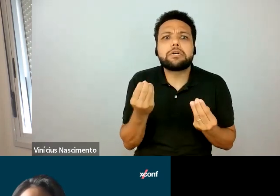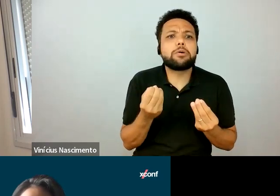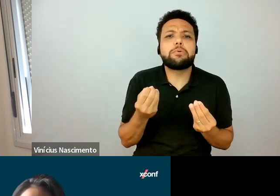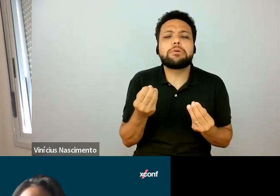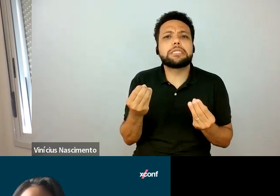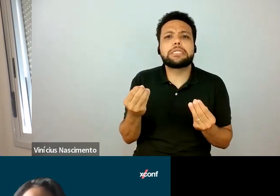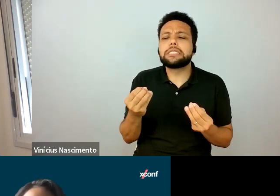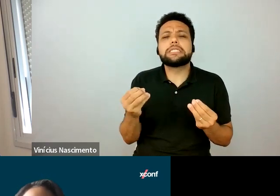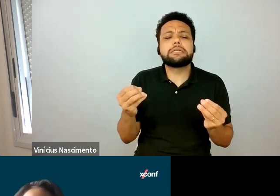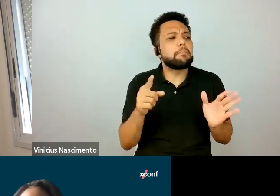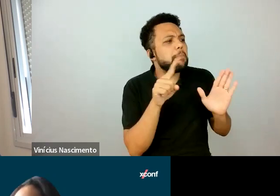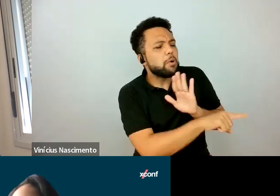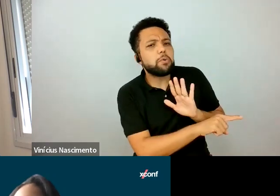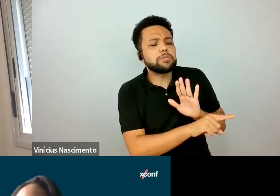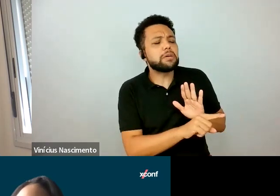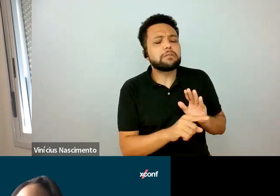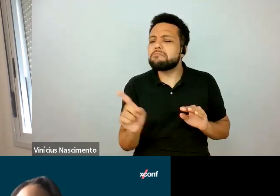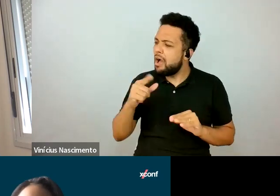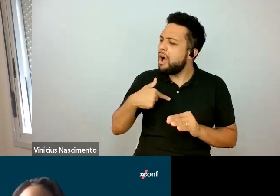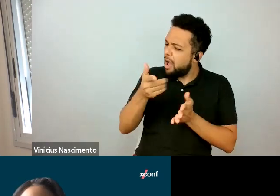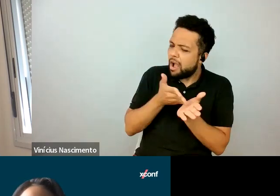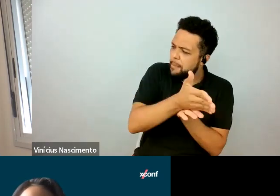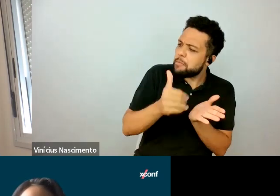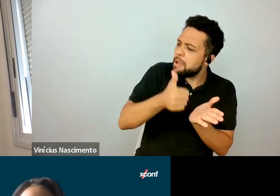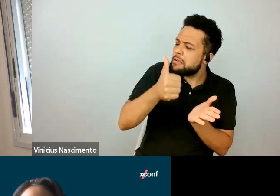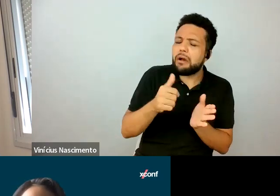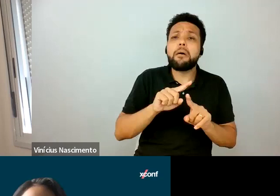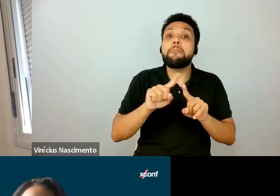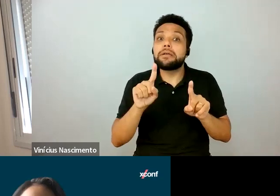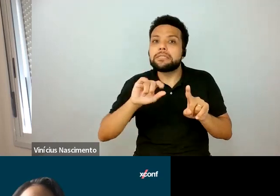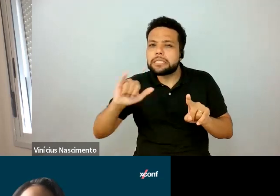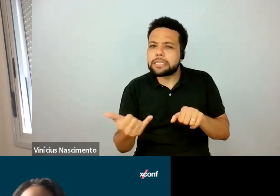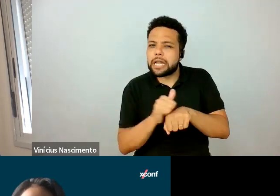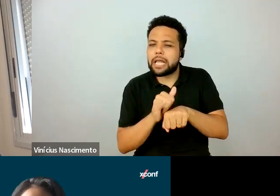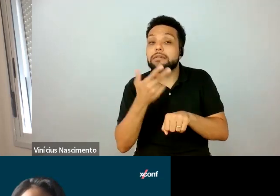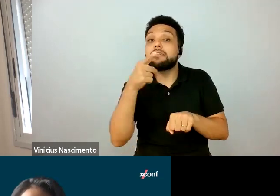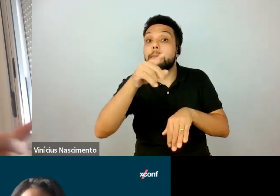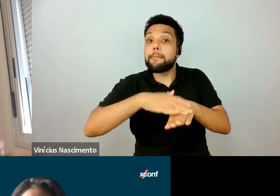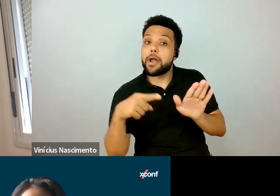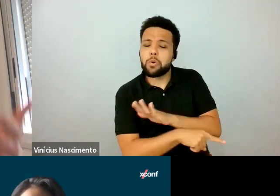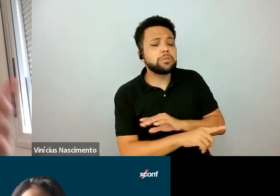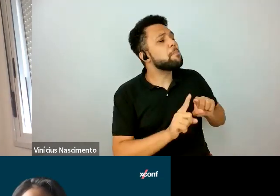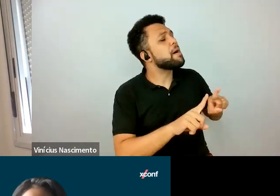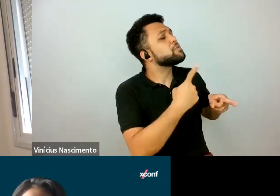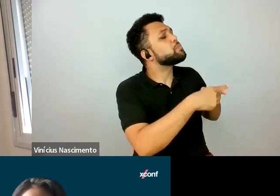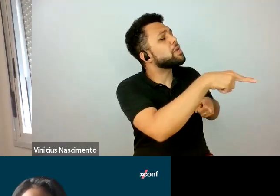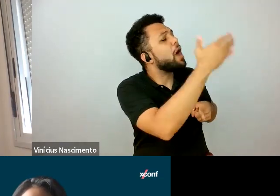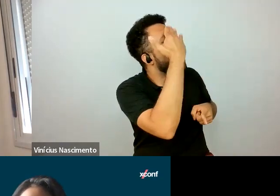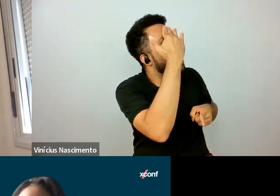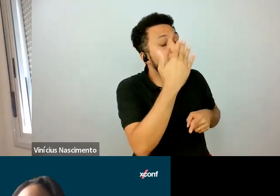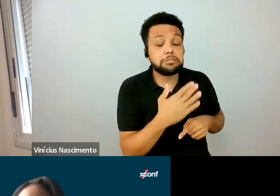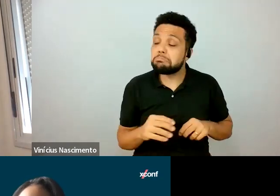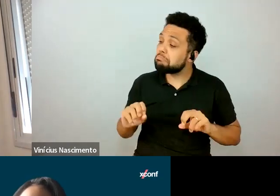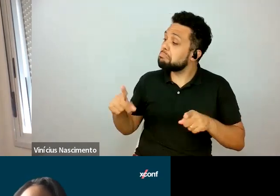outro caminho é melhor. Pergunta, tá, mas por que tu acha que isso é melhor? Aí a pessoa fala uma coisa, e tu, tá, mas isso não vai causar o